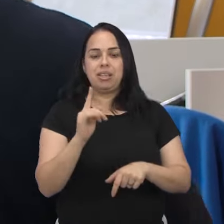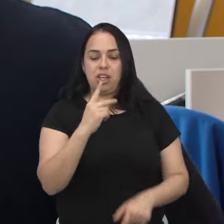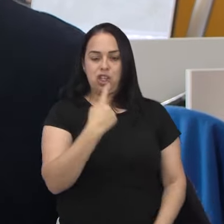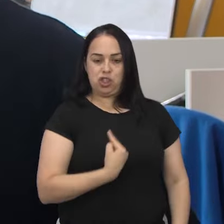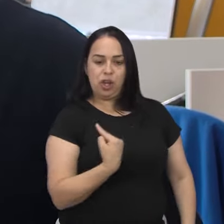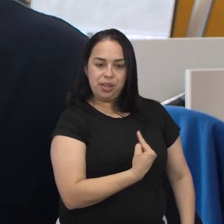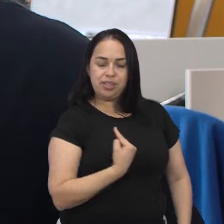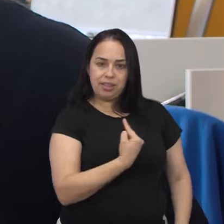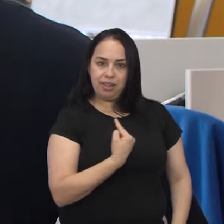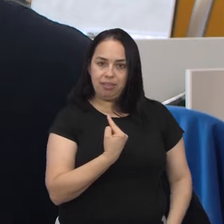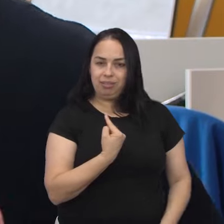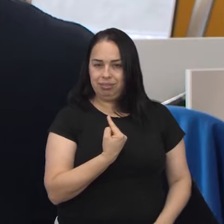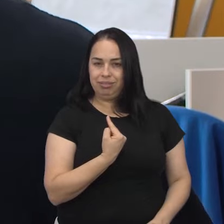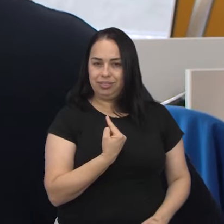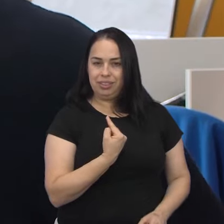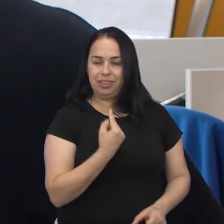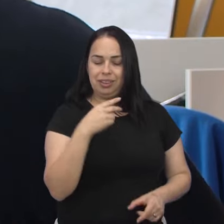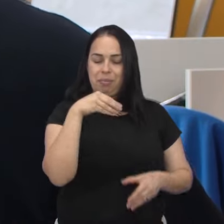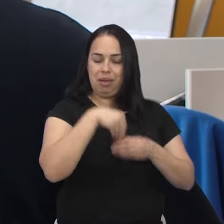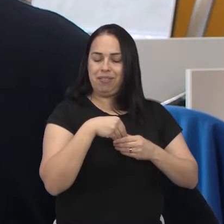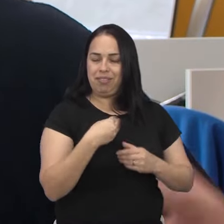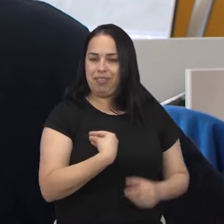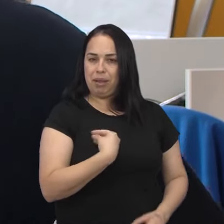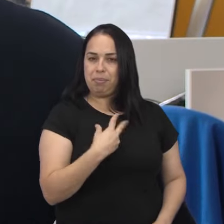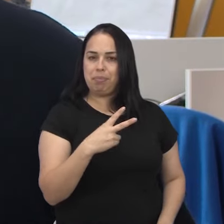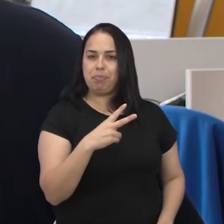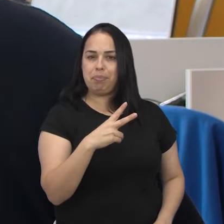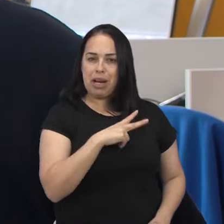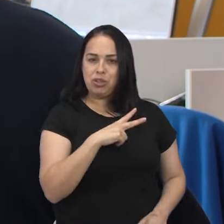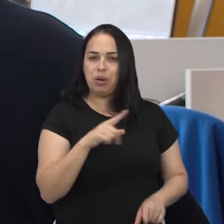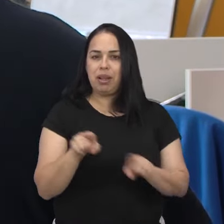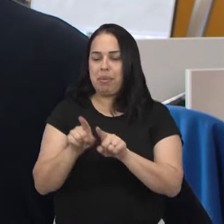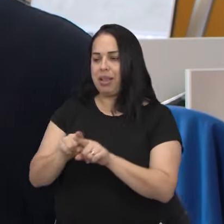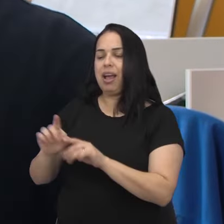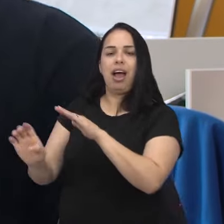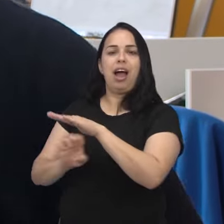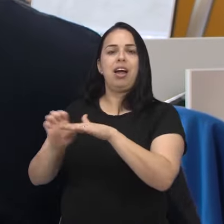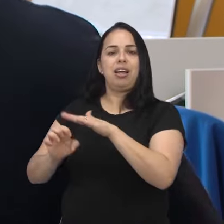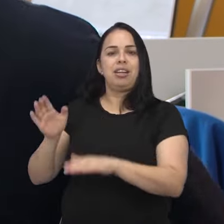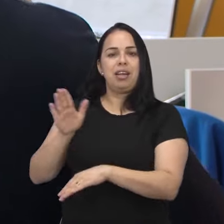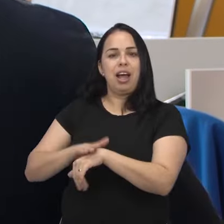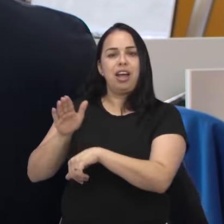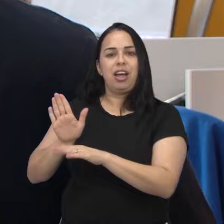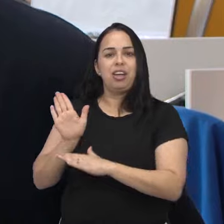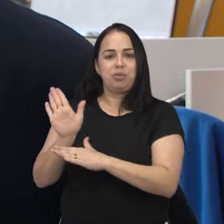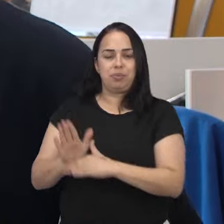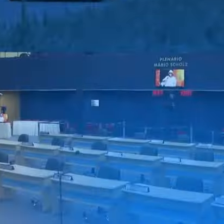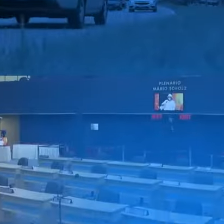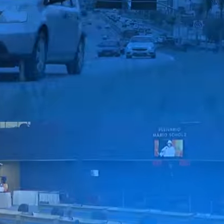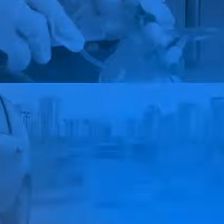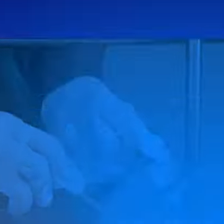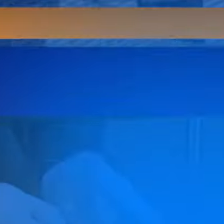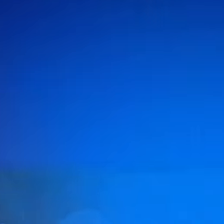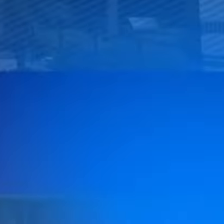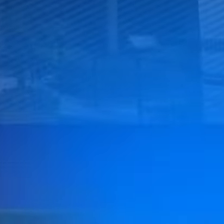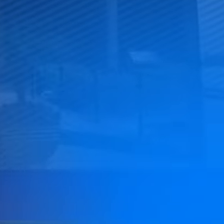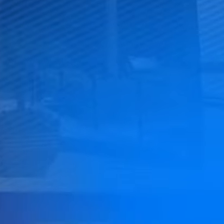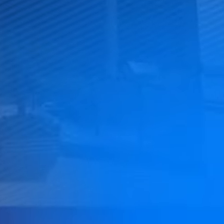melhores resultados tanto individualmente né Eu dentro da minha vida profissional como também PR empresa sem